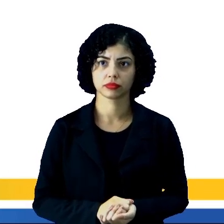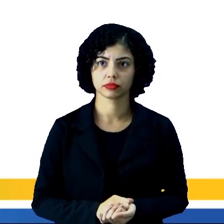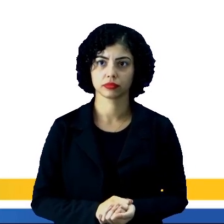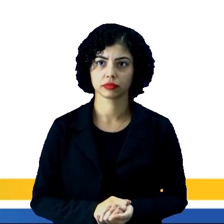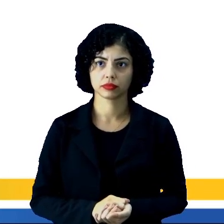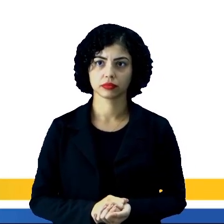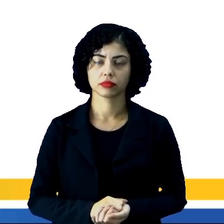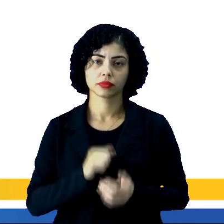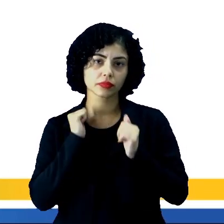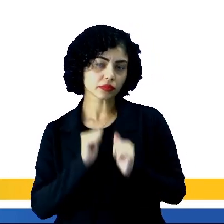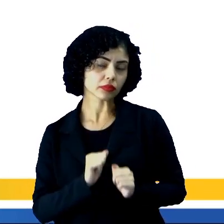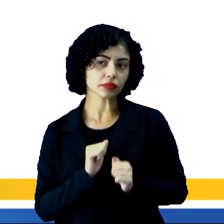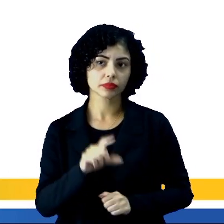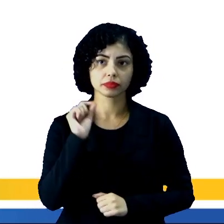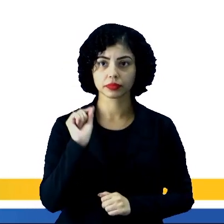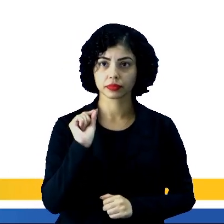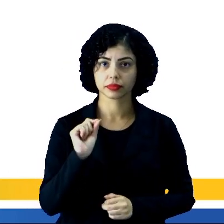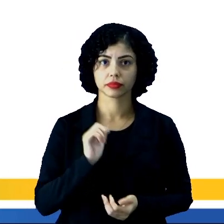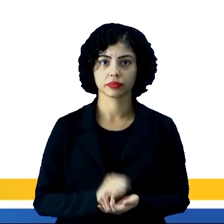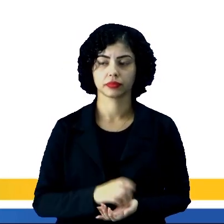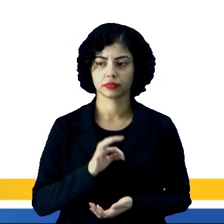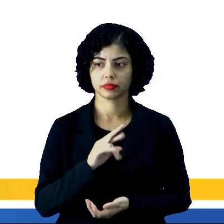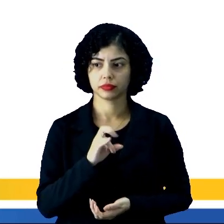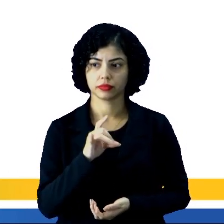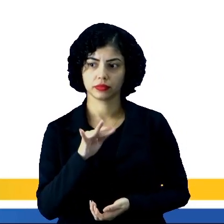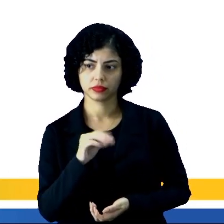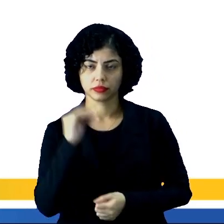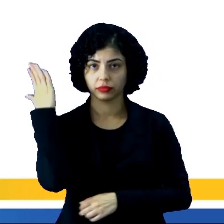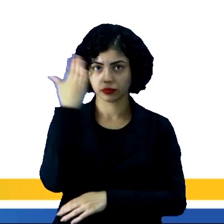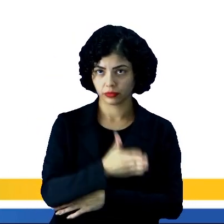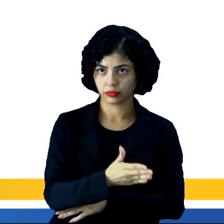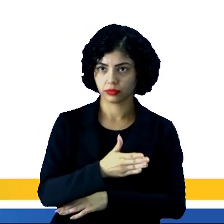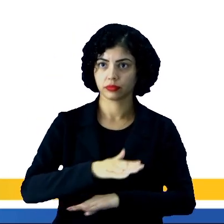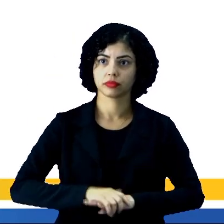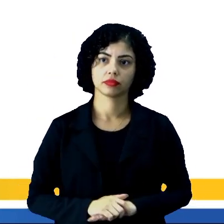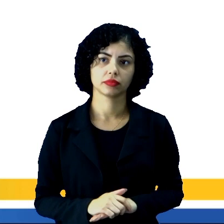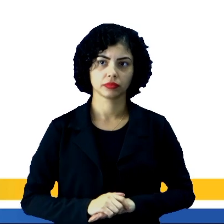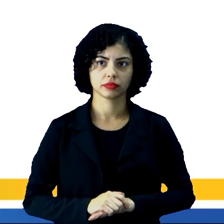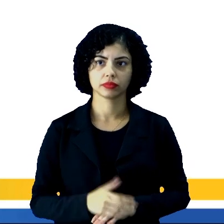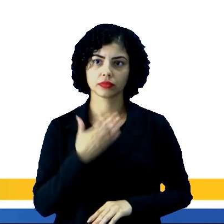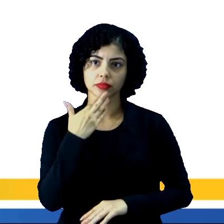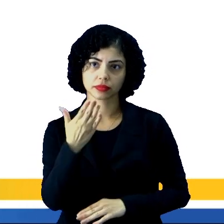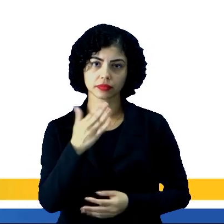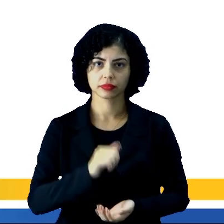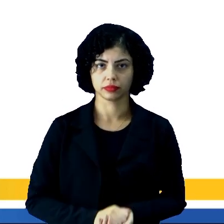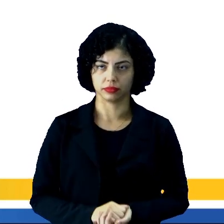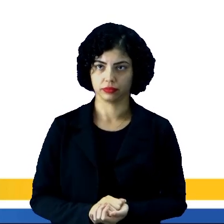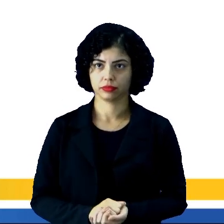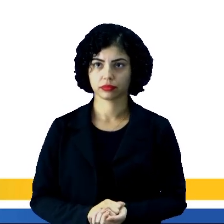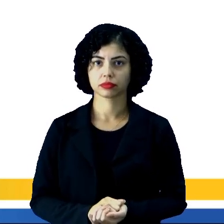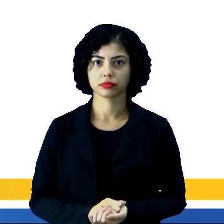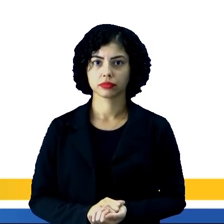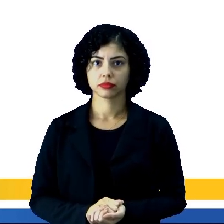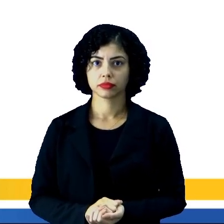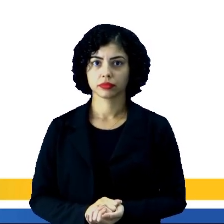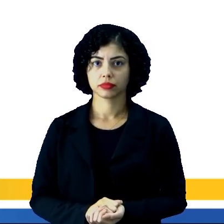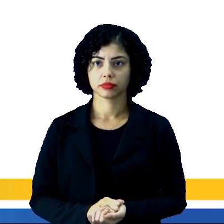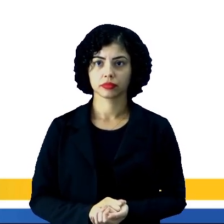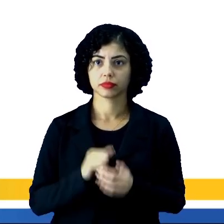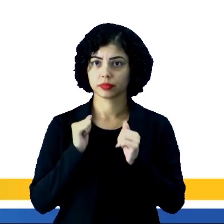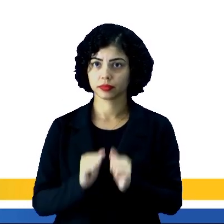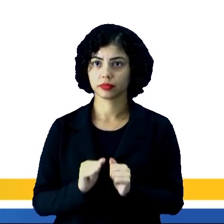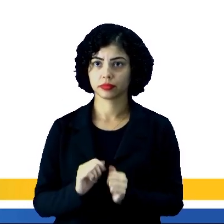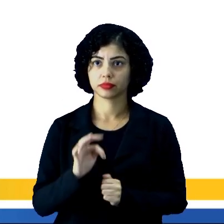E aí eles podem ser transitivos directo né que pedem objeto direto ou pode ser